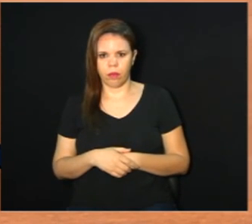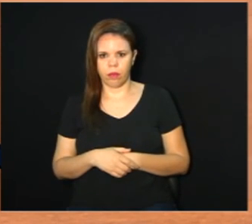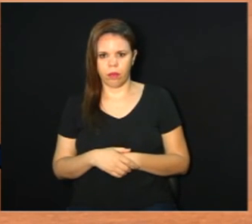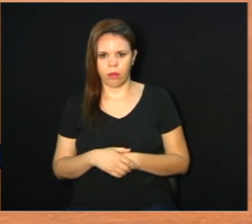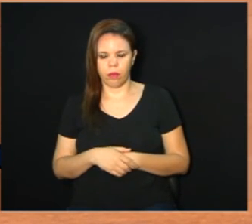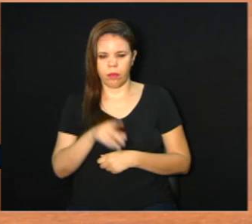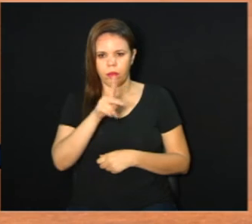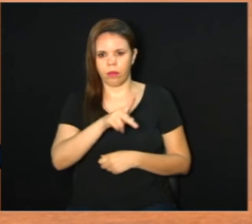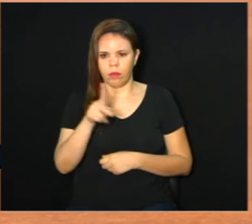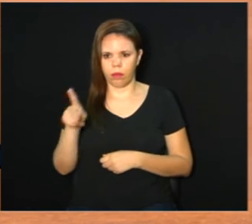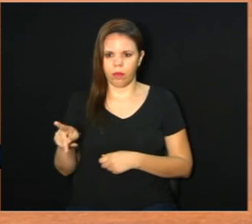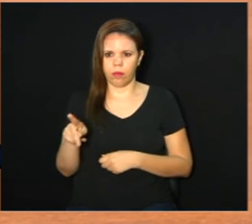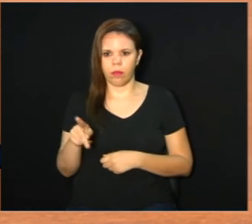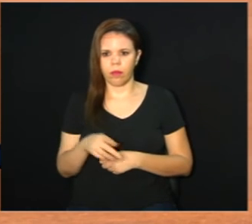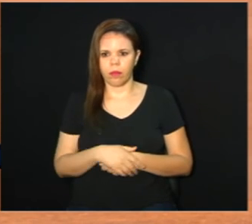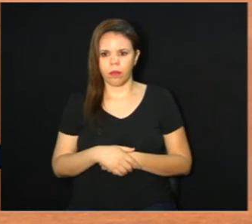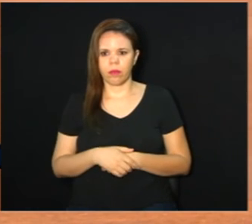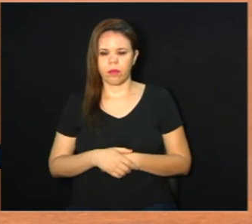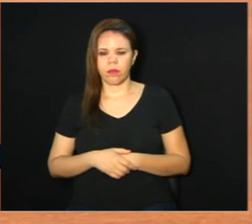professores